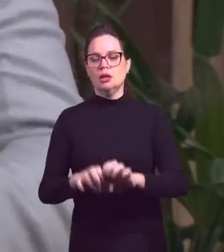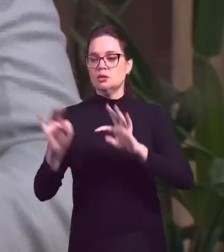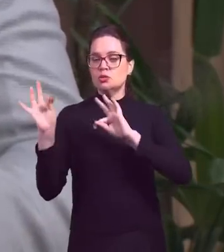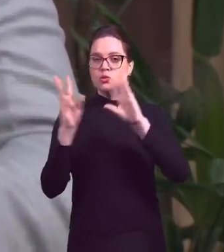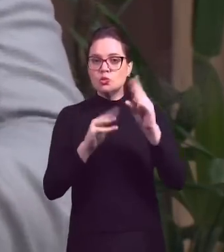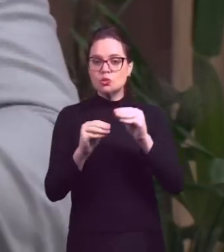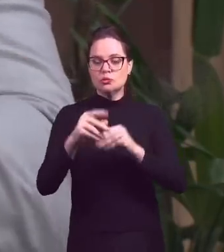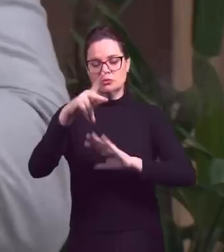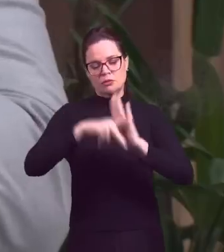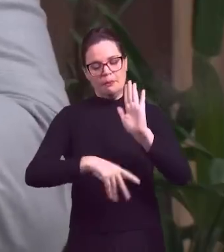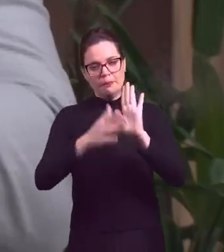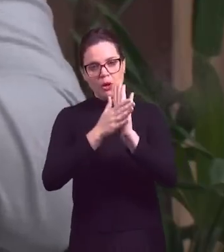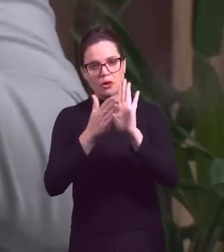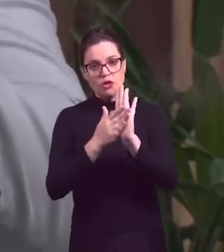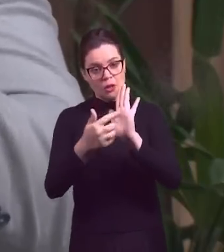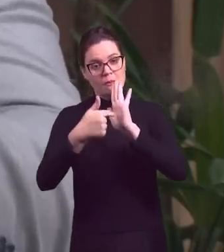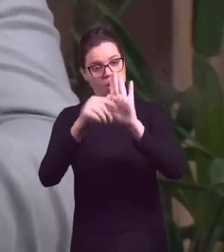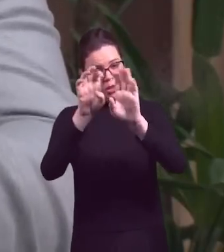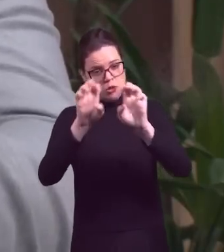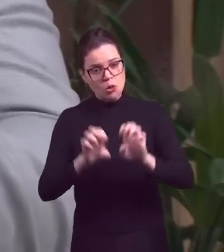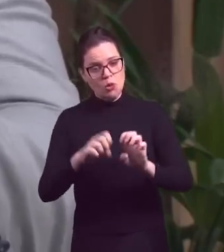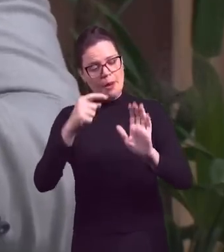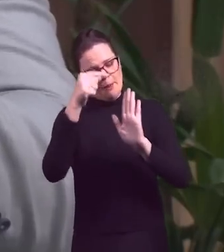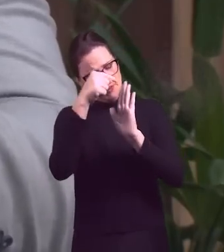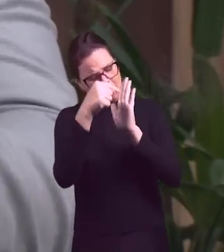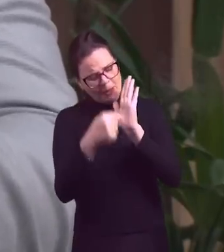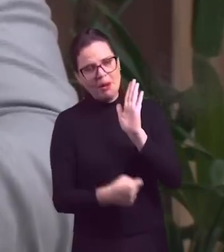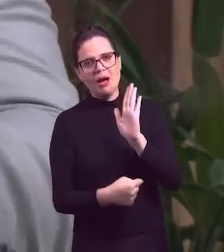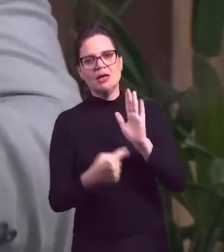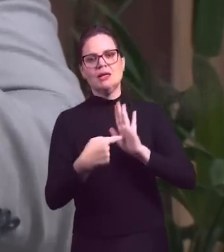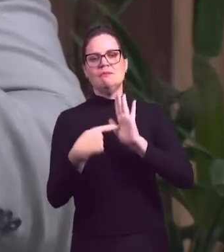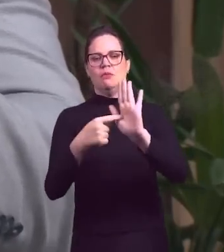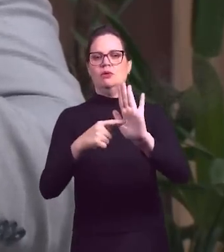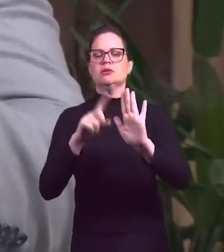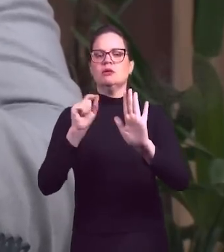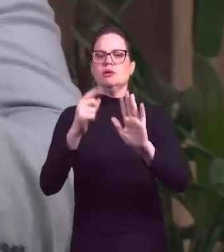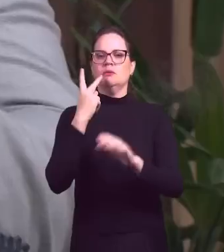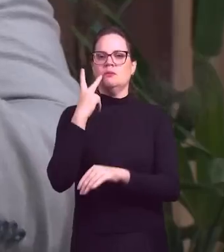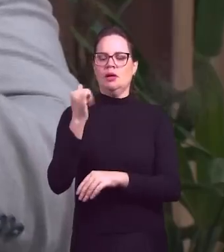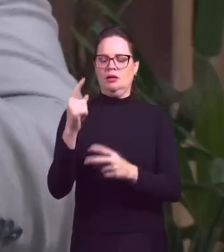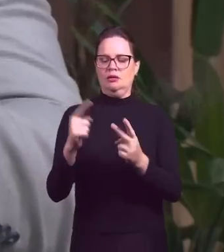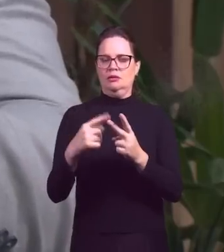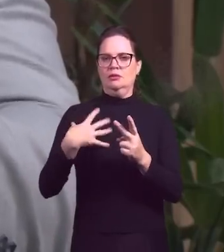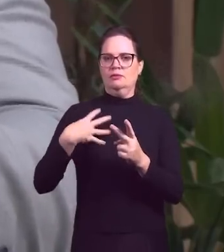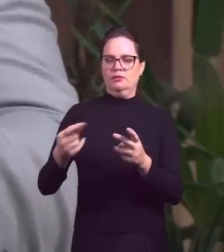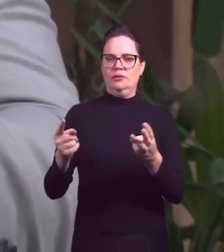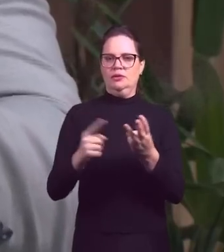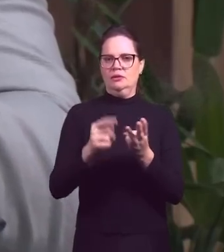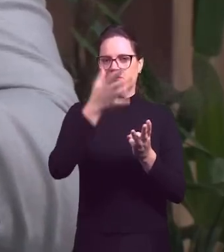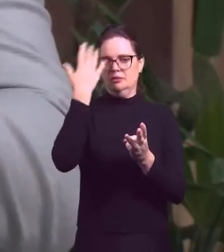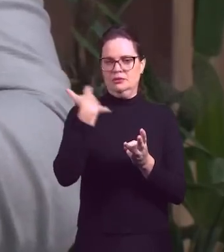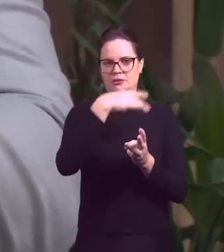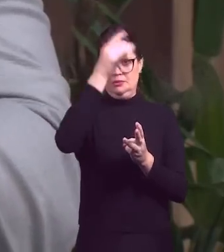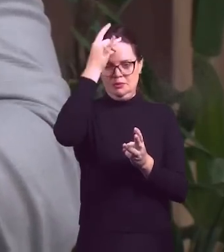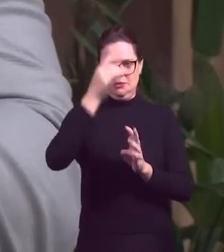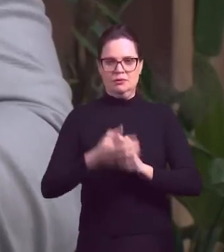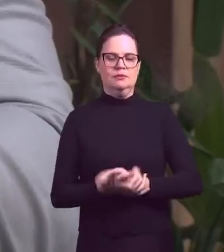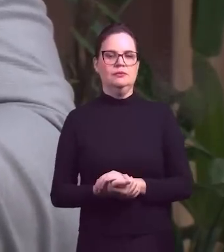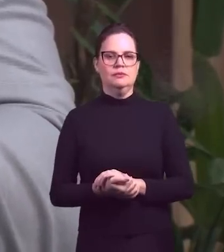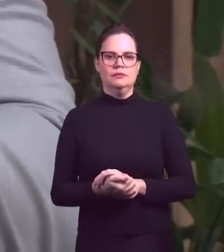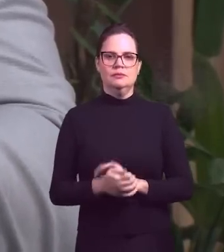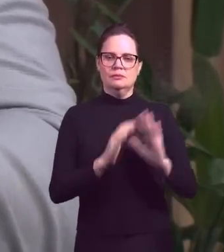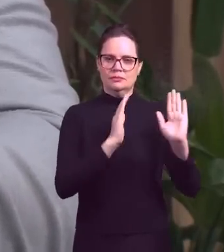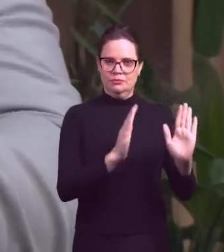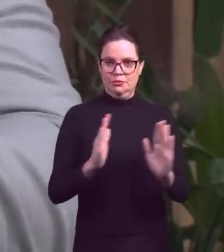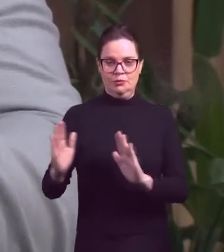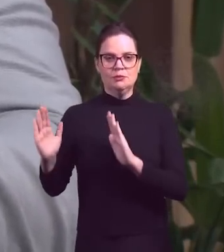de Deus, ele vai sempre apontar para o projeto do Pai, do Filho e do Espírito